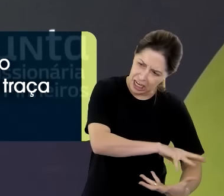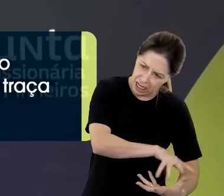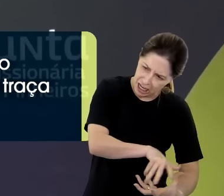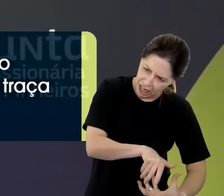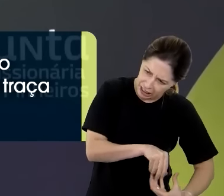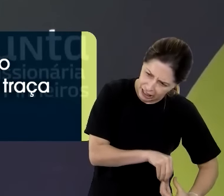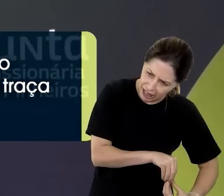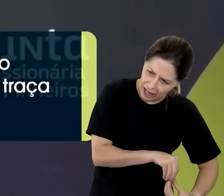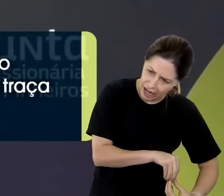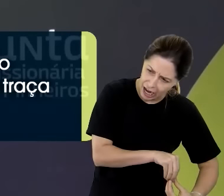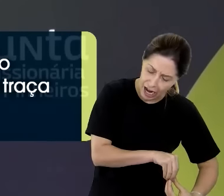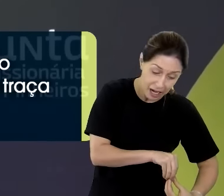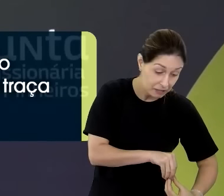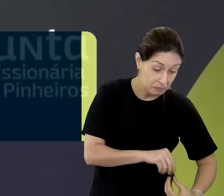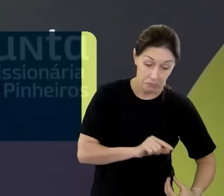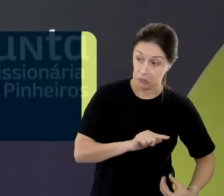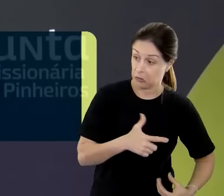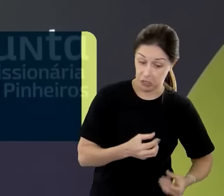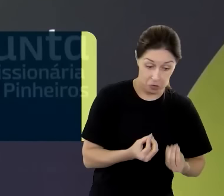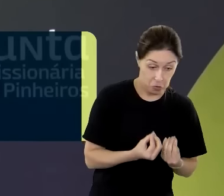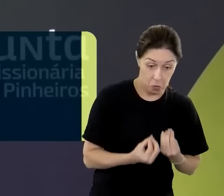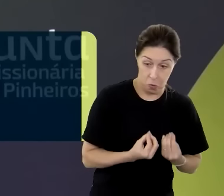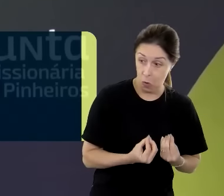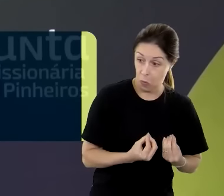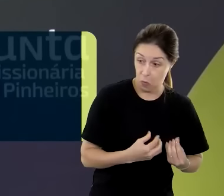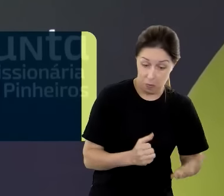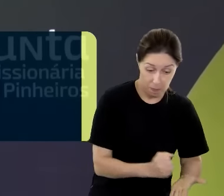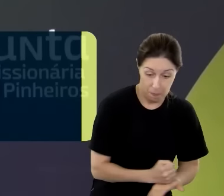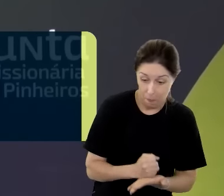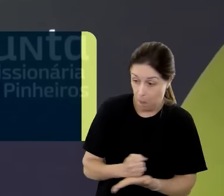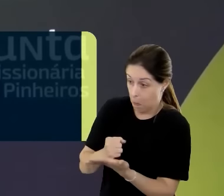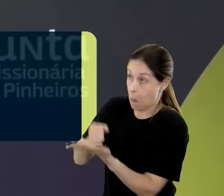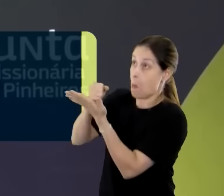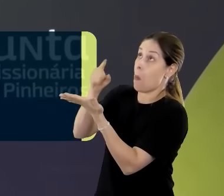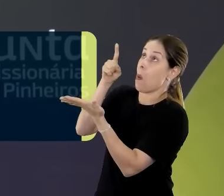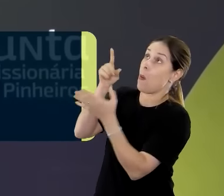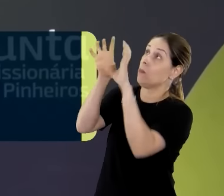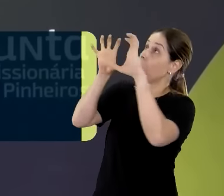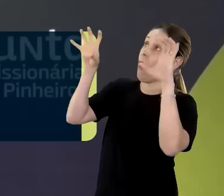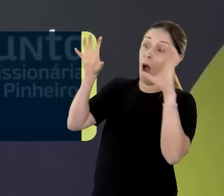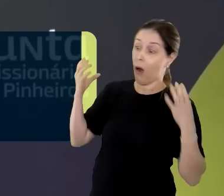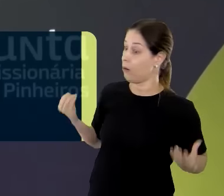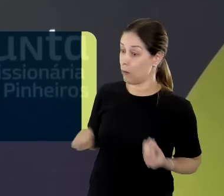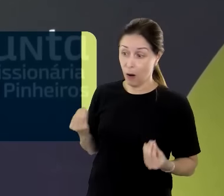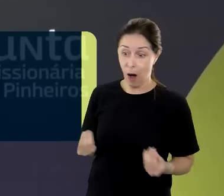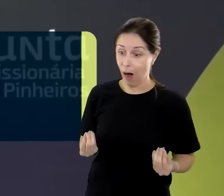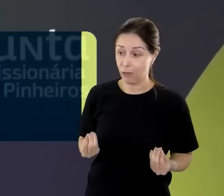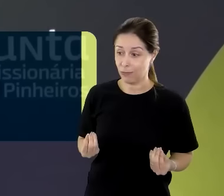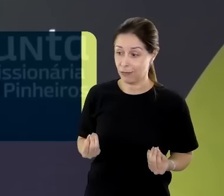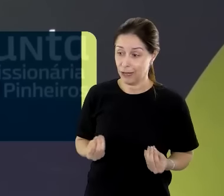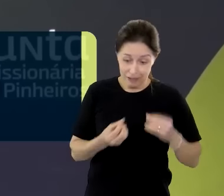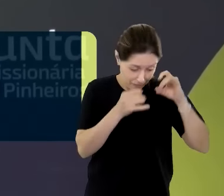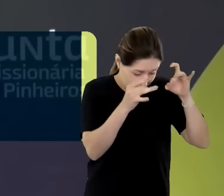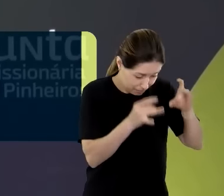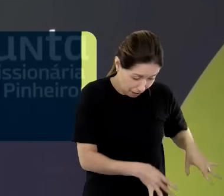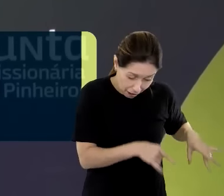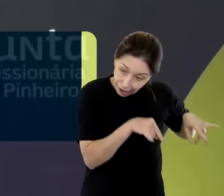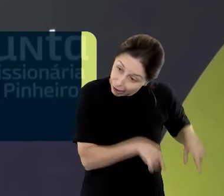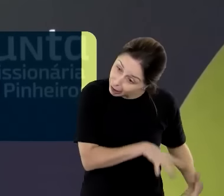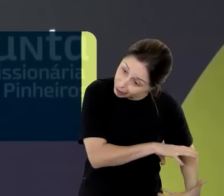ladrão, nem a traça consome. Porque onde está o vosso